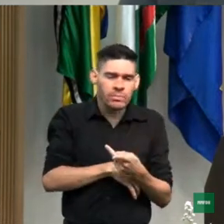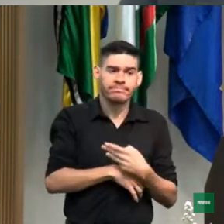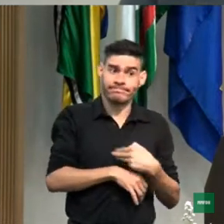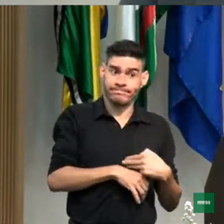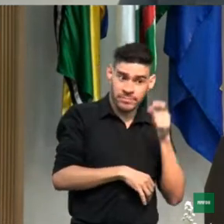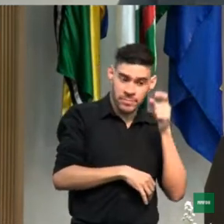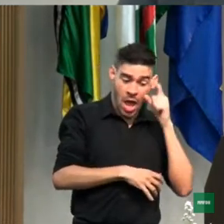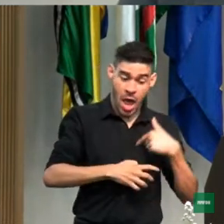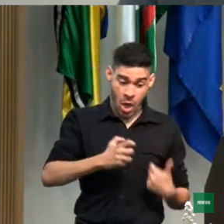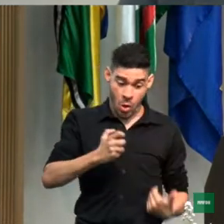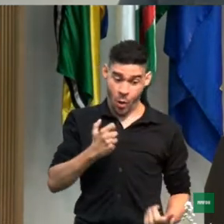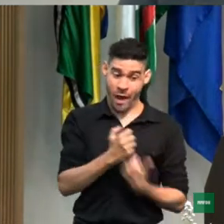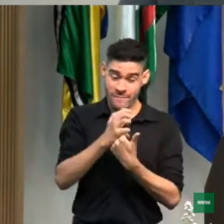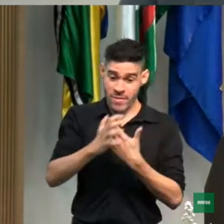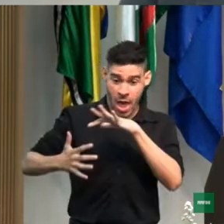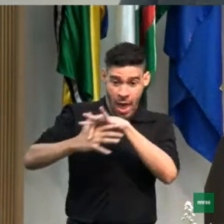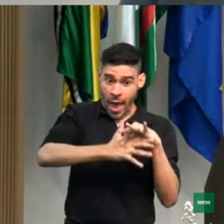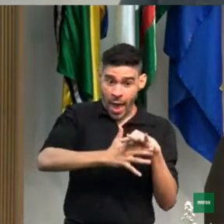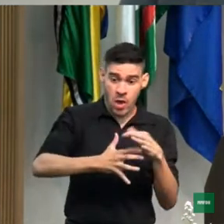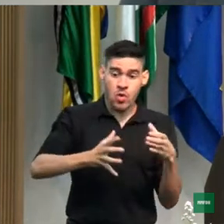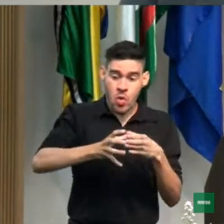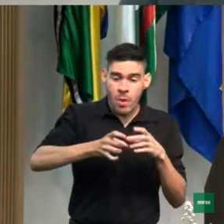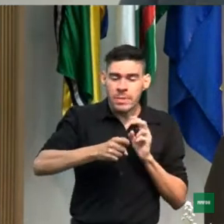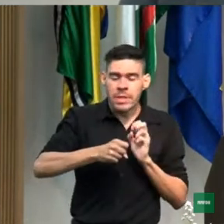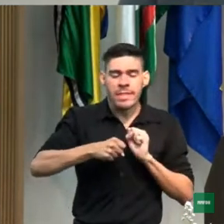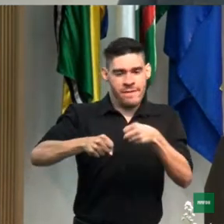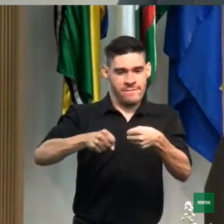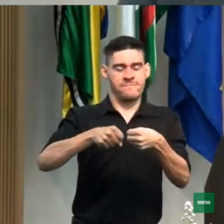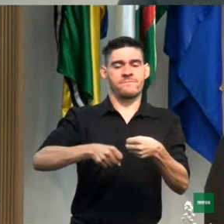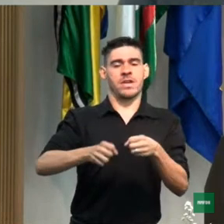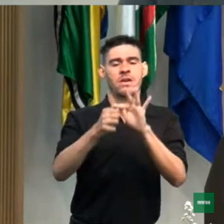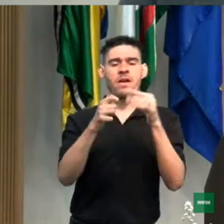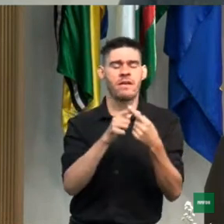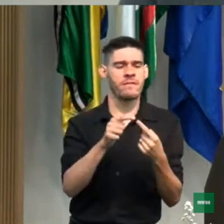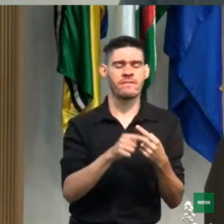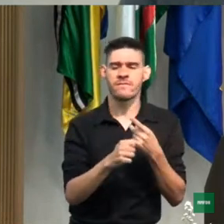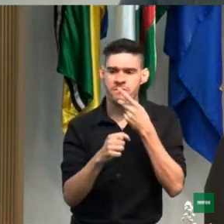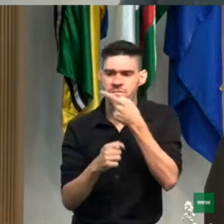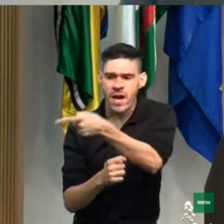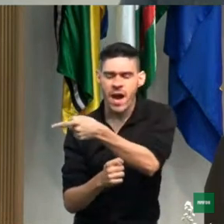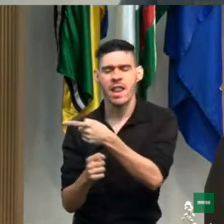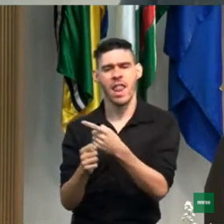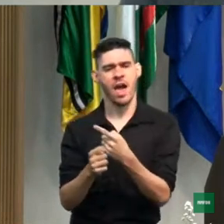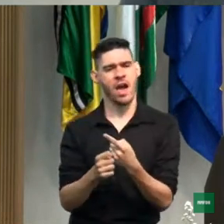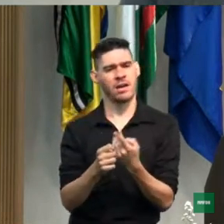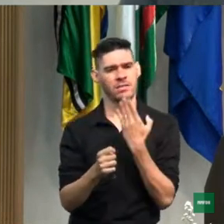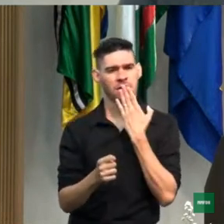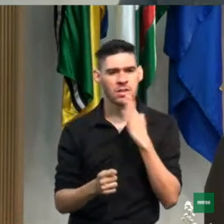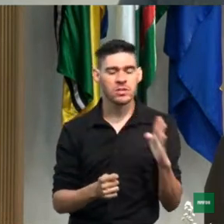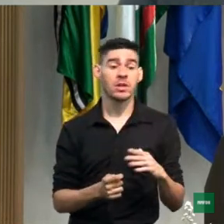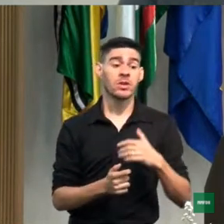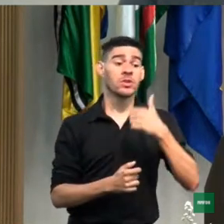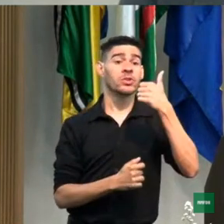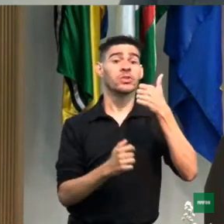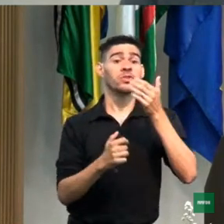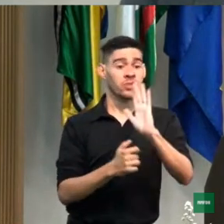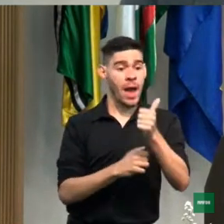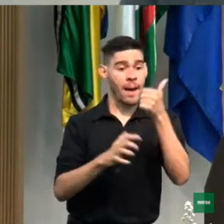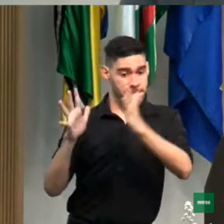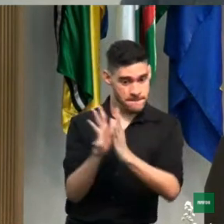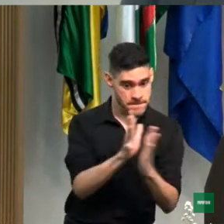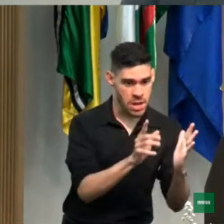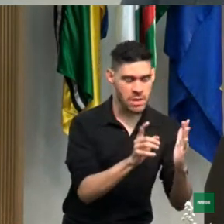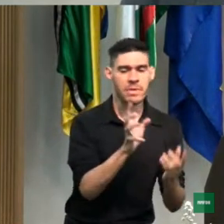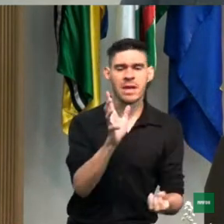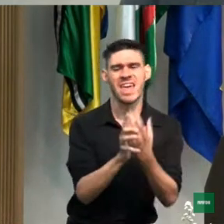Parlamentar da Família, por que a gente não fala para o candidato? Eu já tinha passado o primeiro turno, para ele criar esse Ministério da Família. Aí